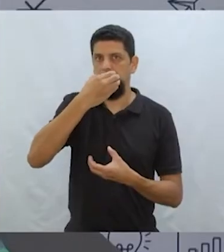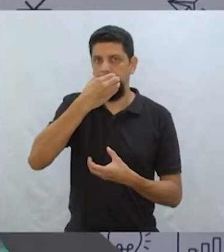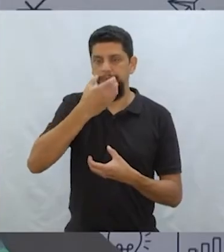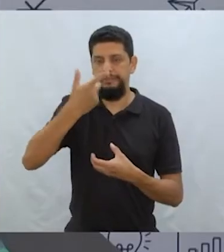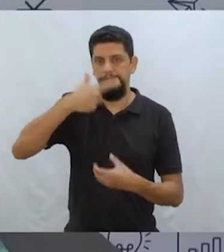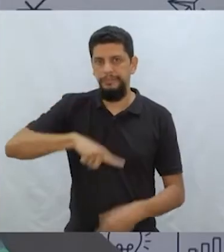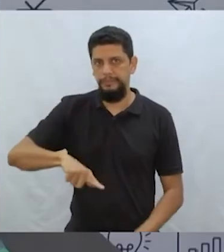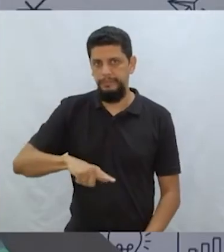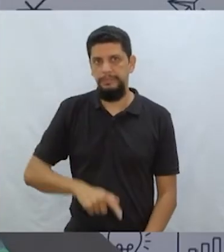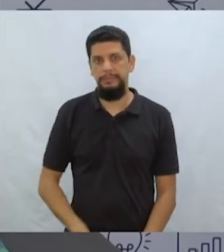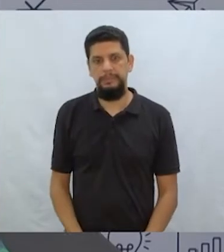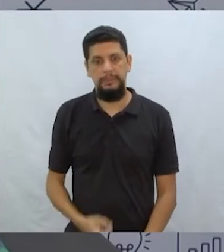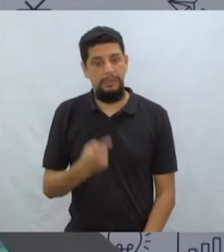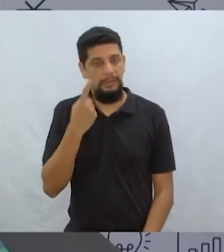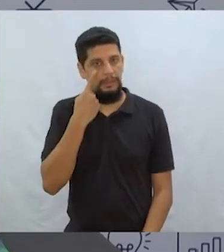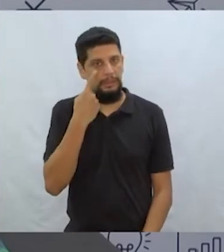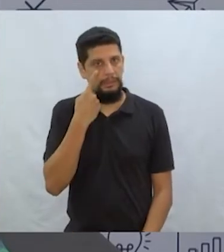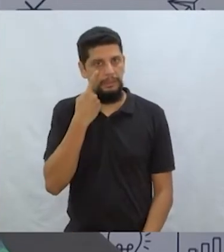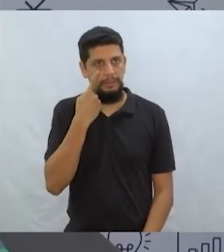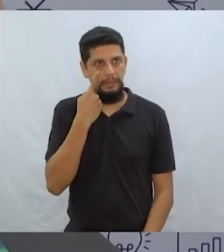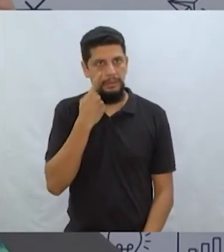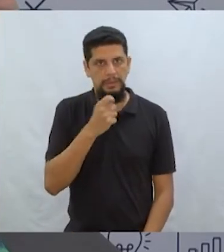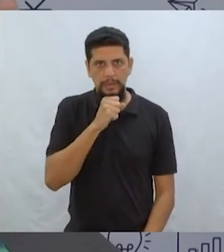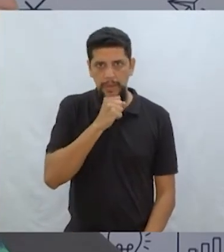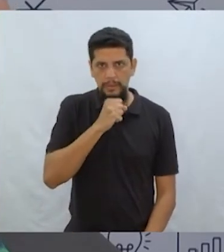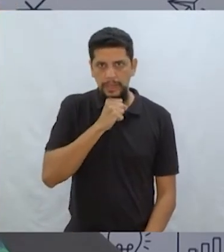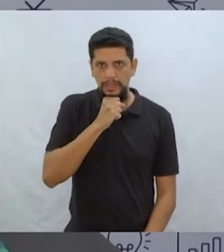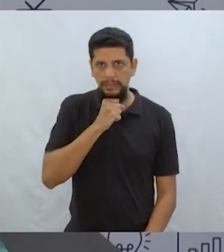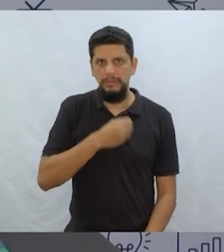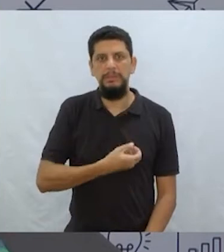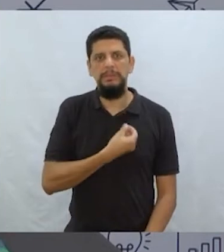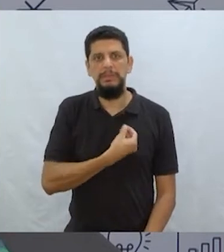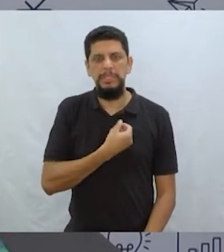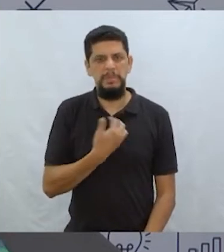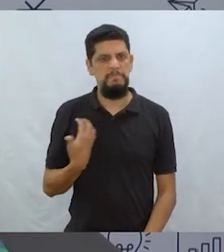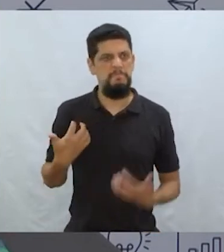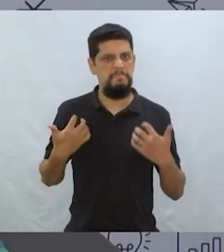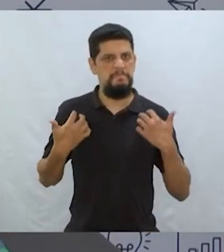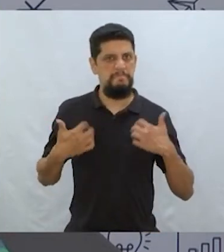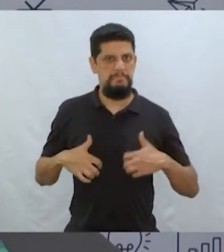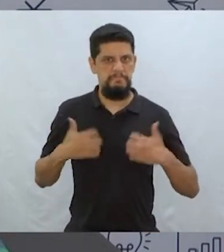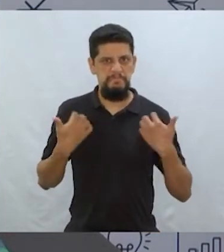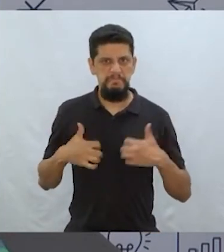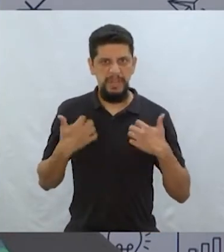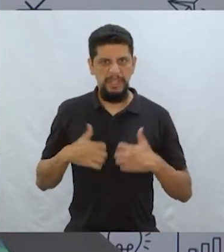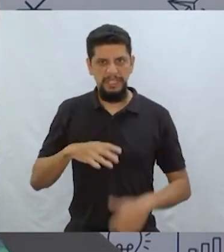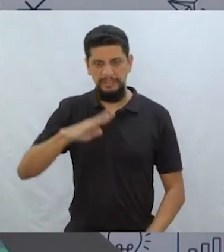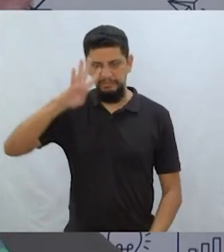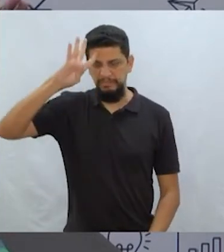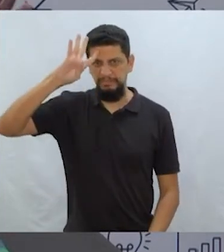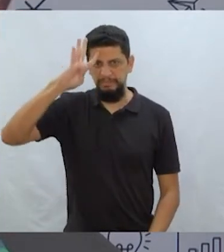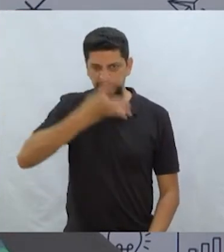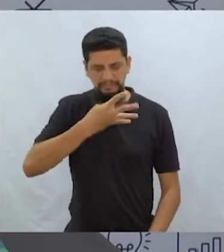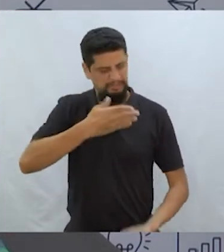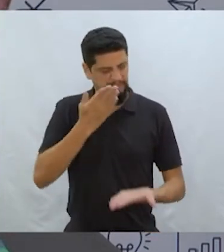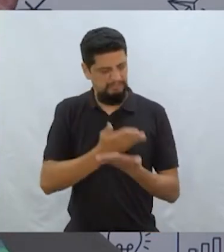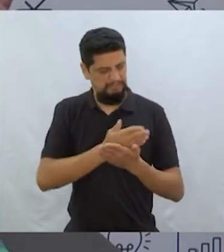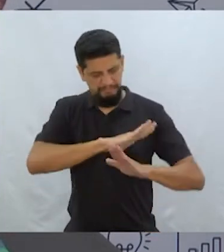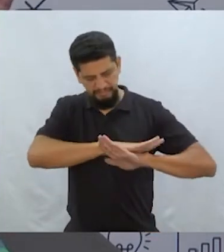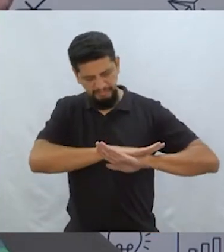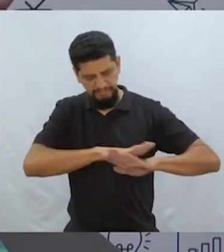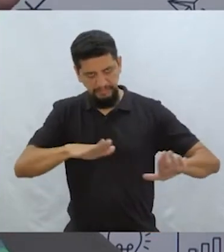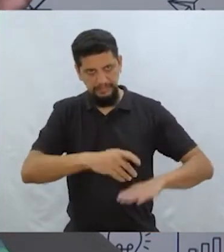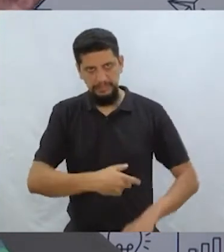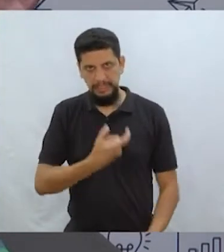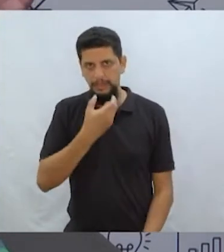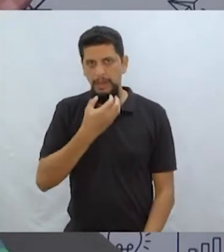vez olha só como o bisavô está bravo né ele resolveu que vai ficar